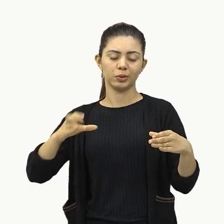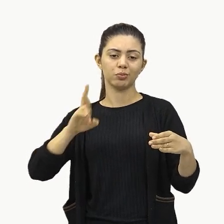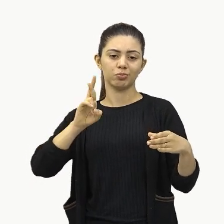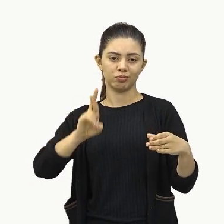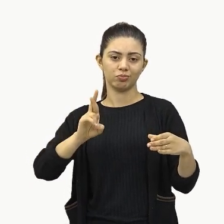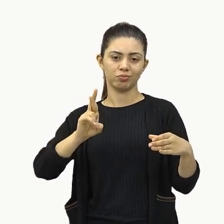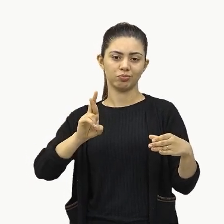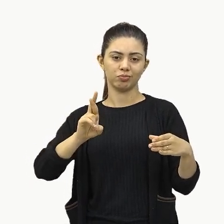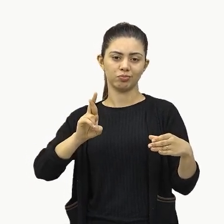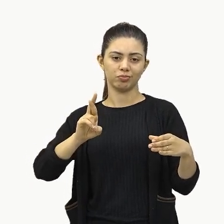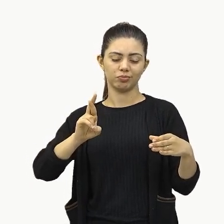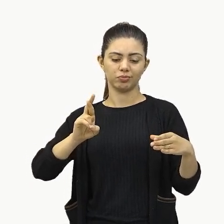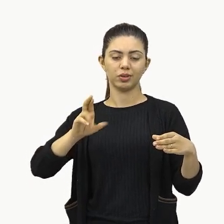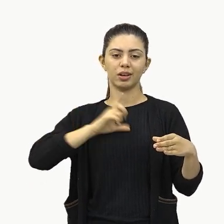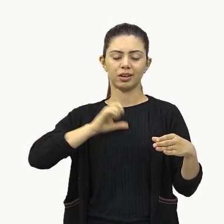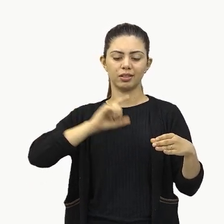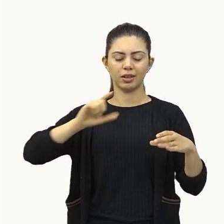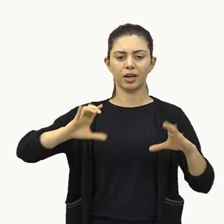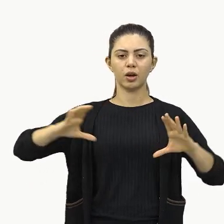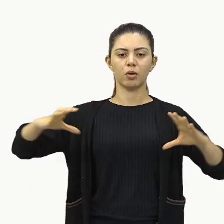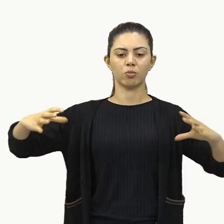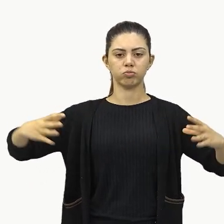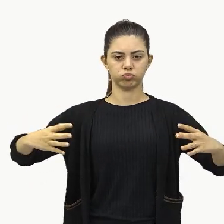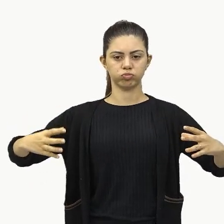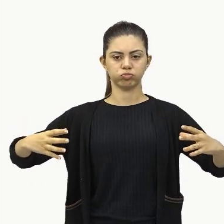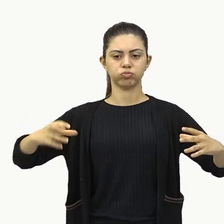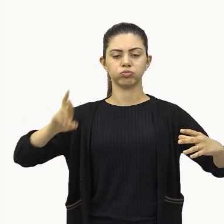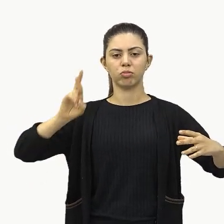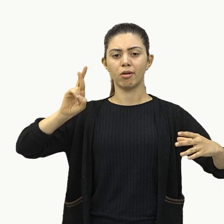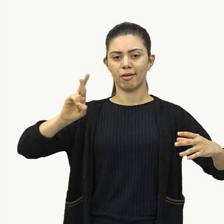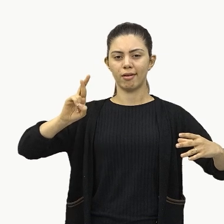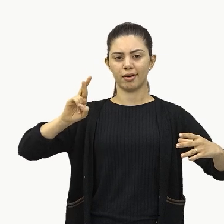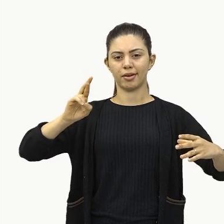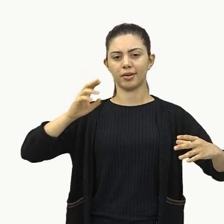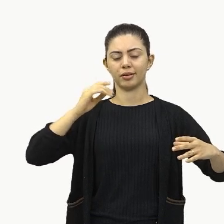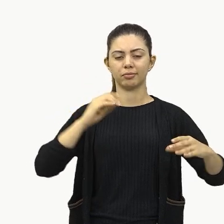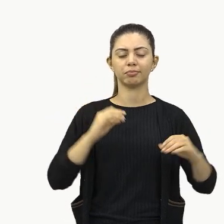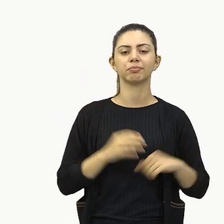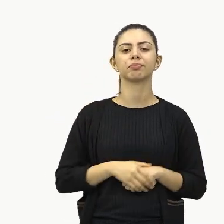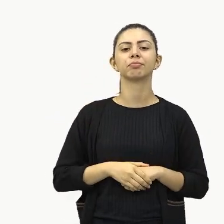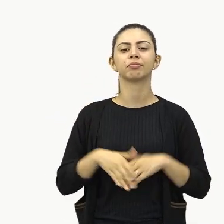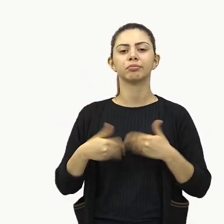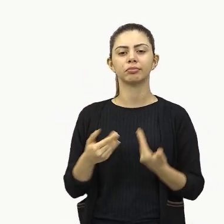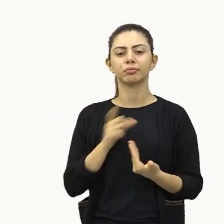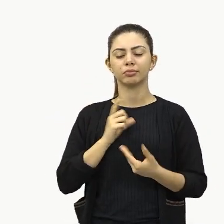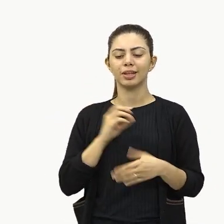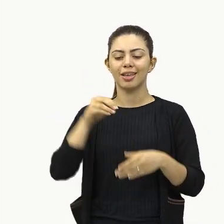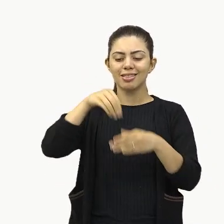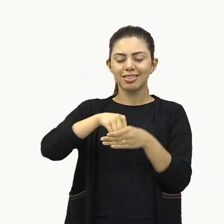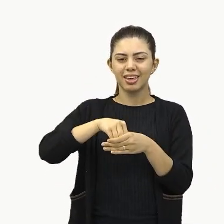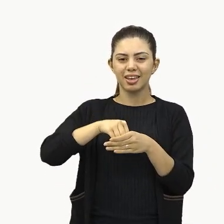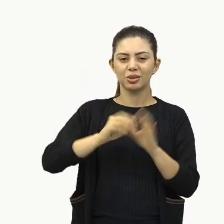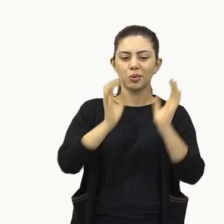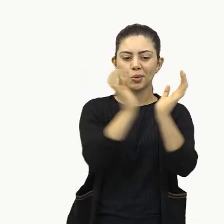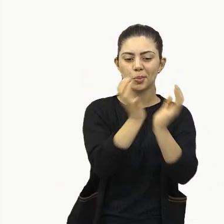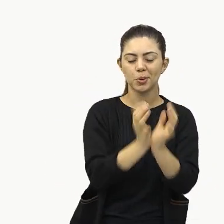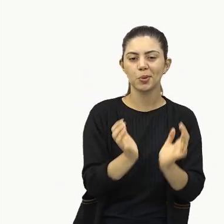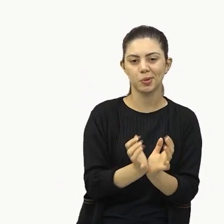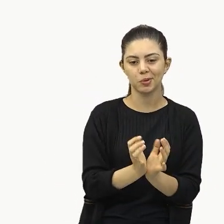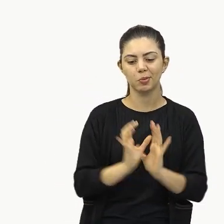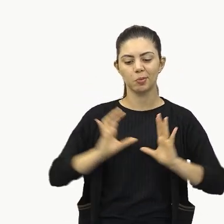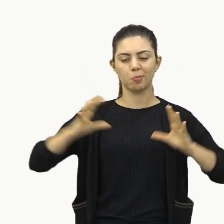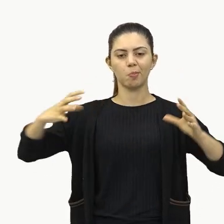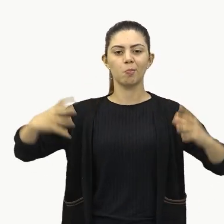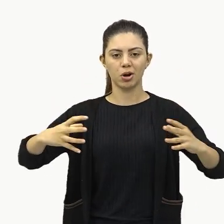aquela parte do diagrama que vai englobar ali, que vai fechar e que vai guardar todos esses